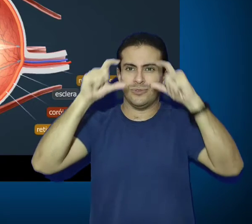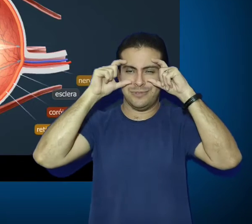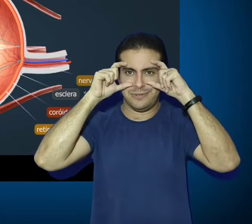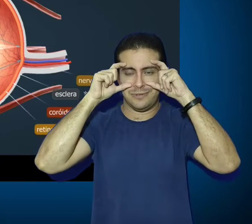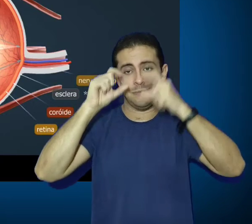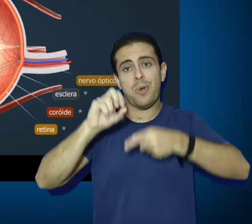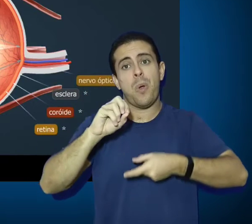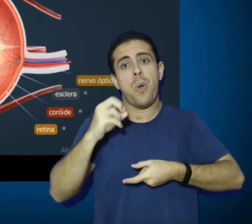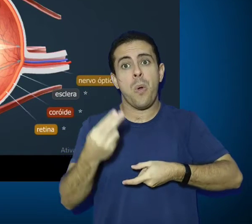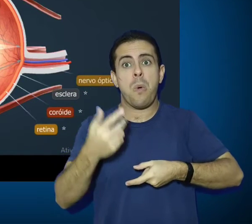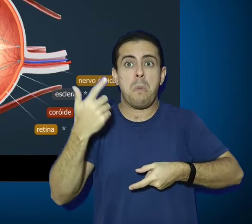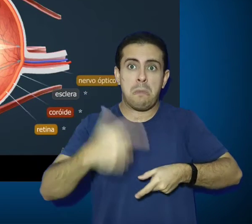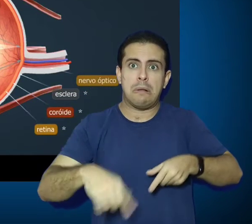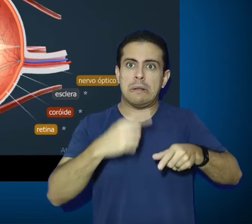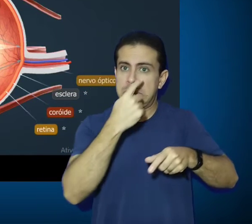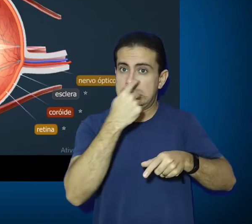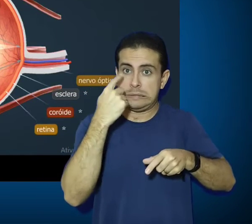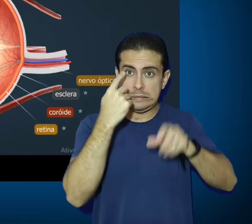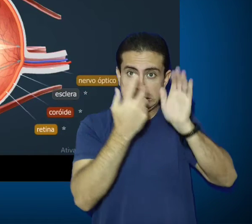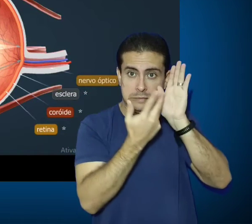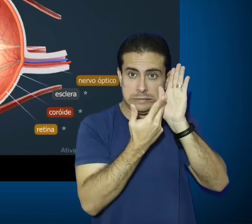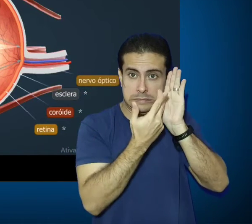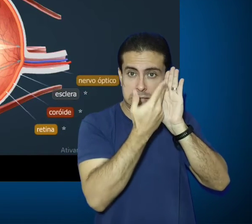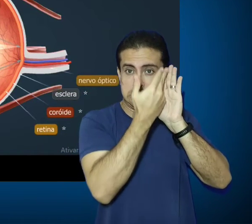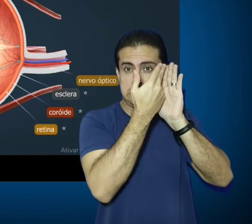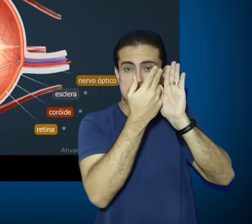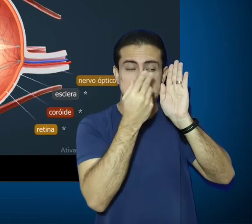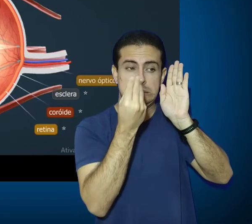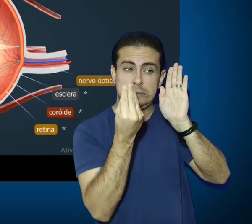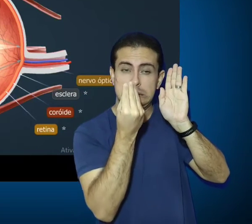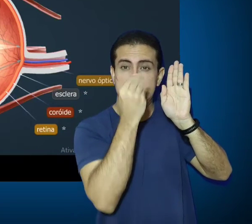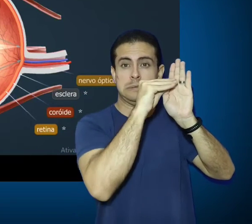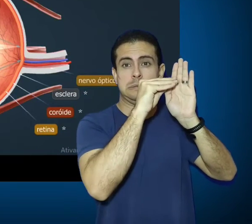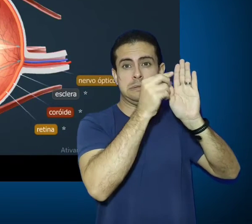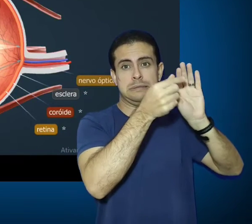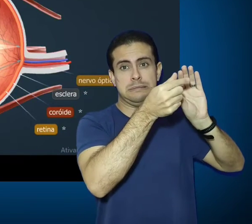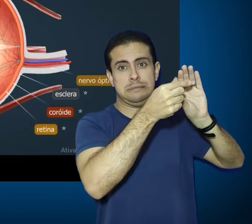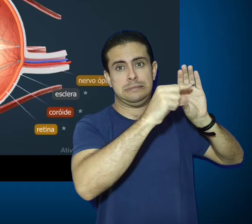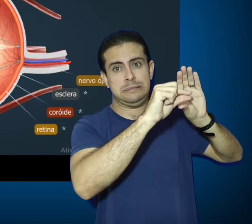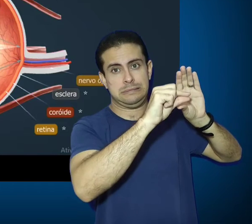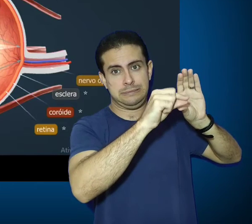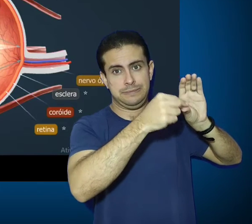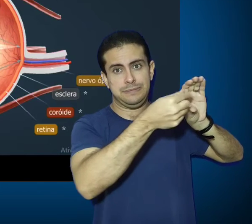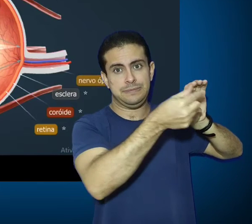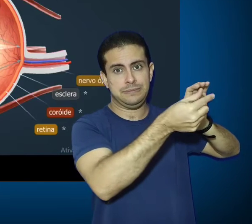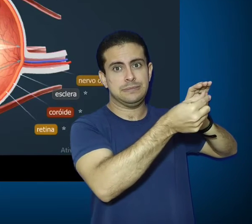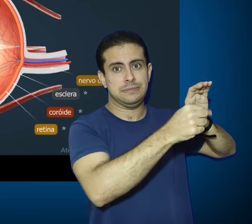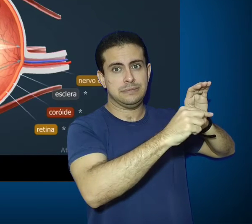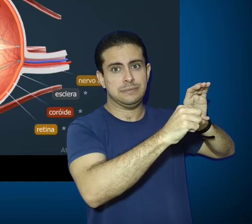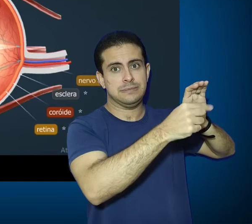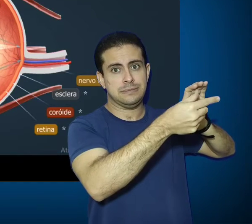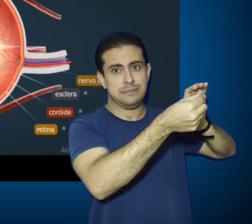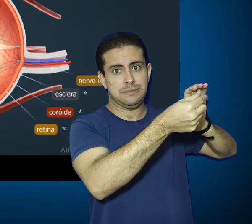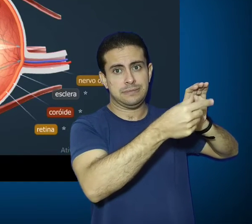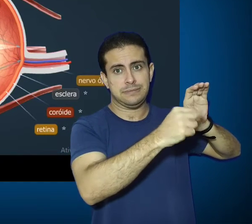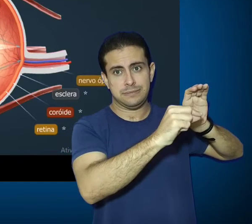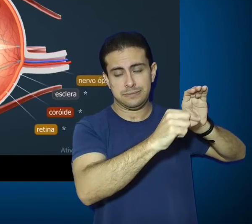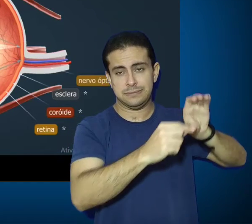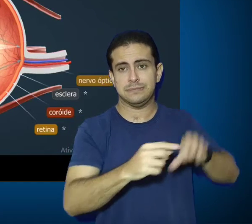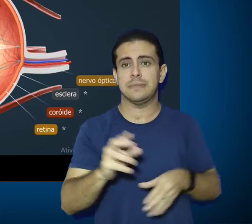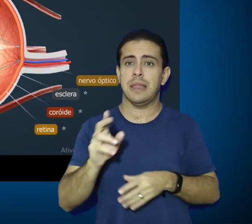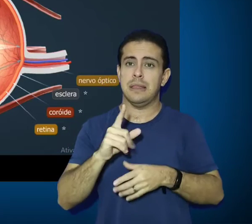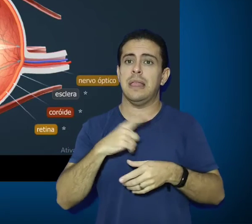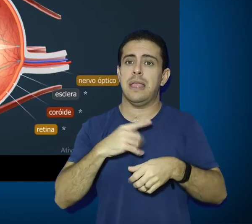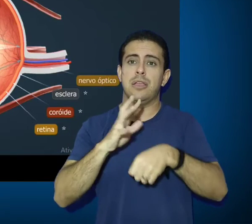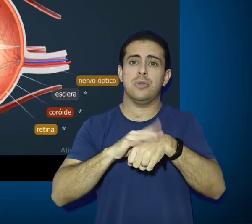até algo mais invasivo, como a cirurgia da lente. Causando a principal doença nesse sentido é a presbiopia,